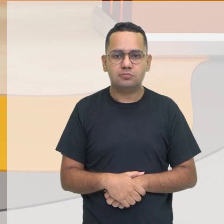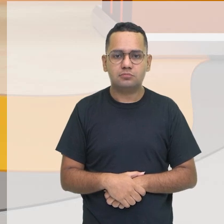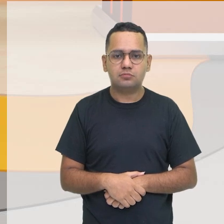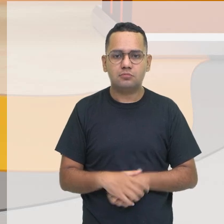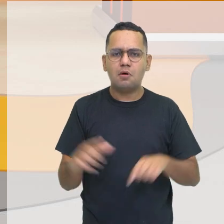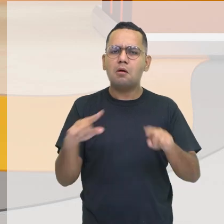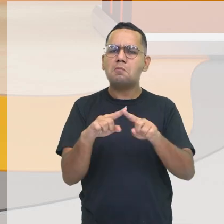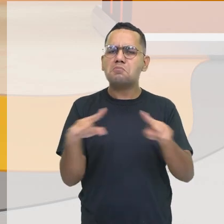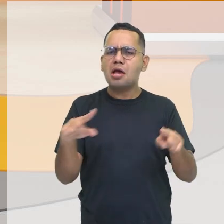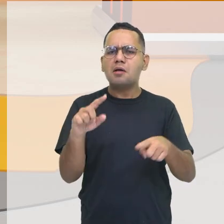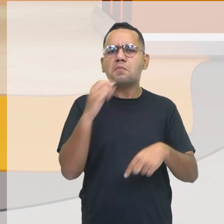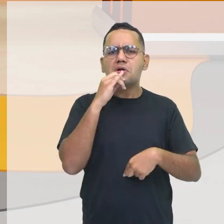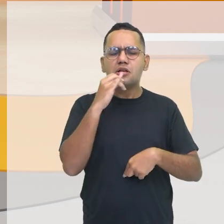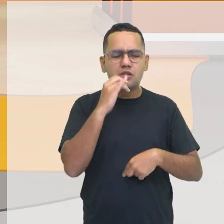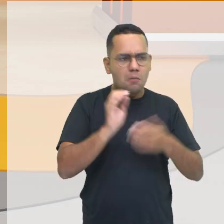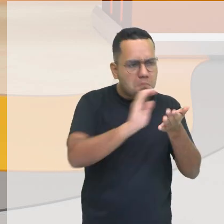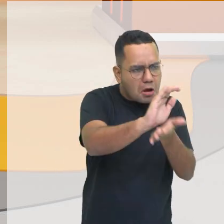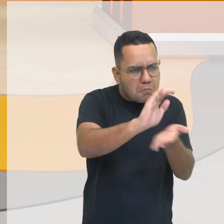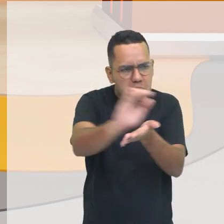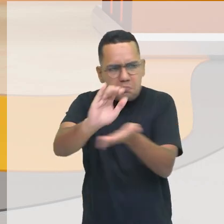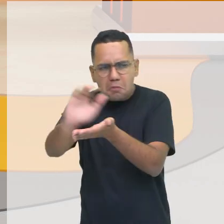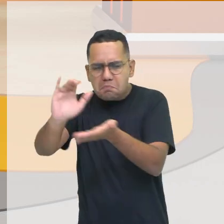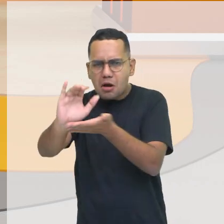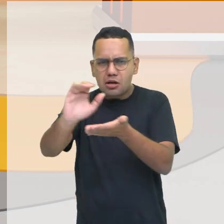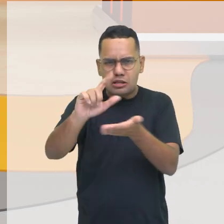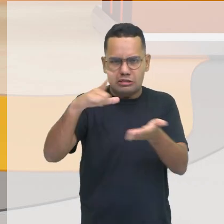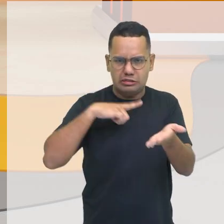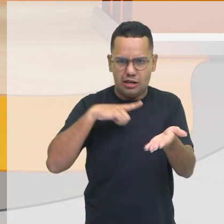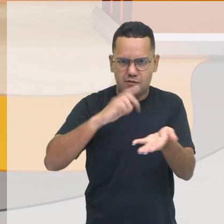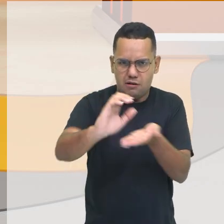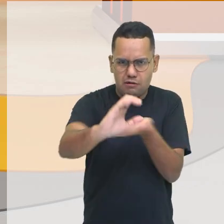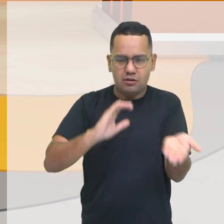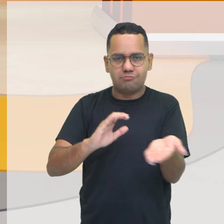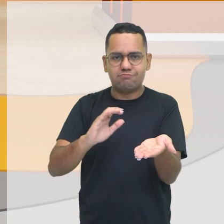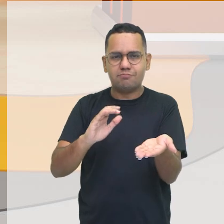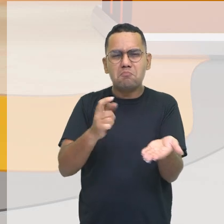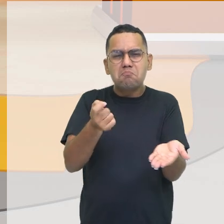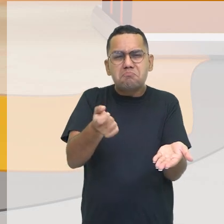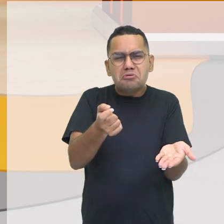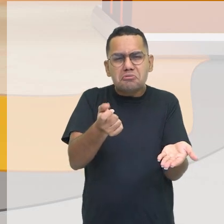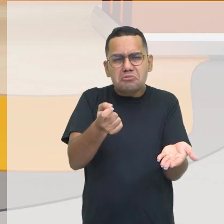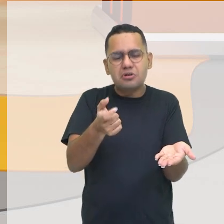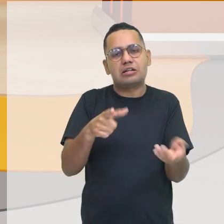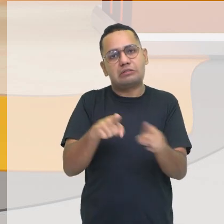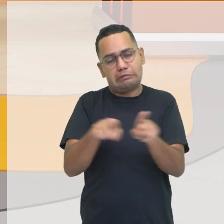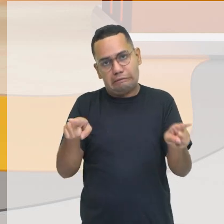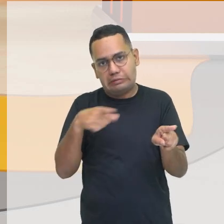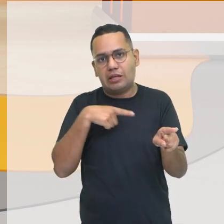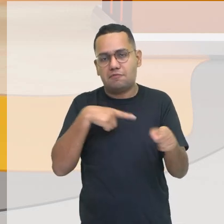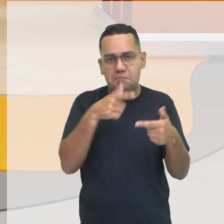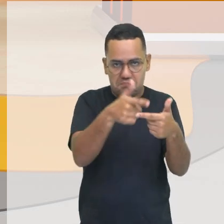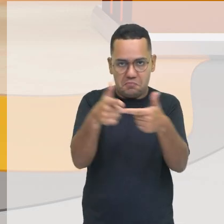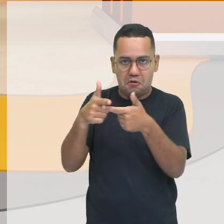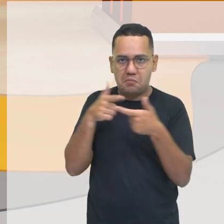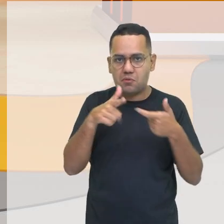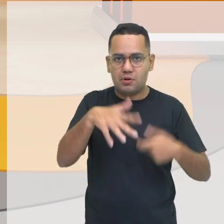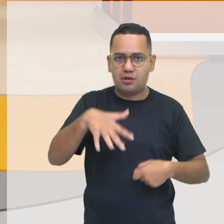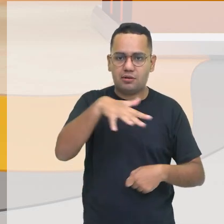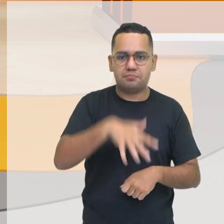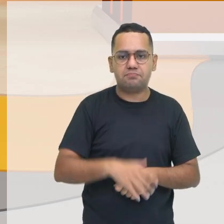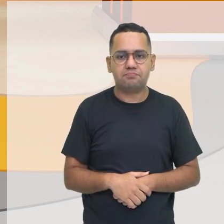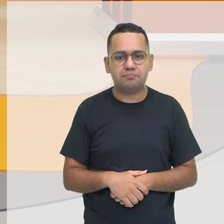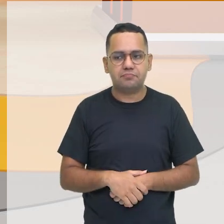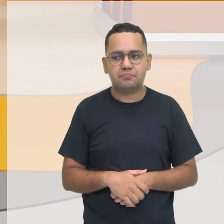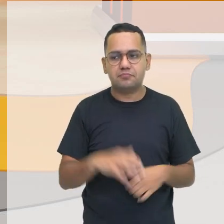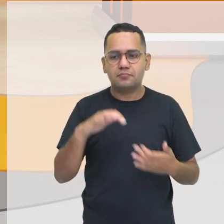não retornou para o governo federal. Logo, ocasionou aí uma crise econômica no território. Também